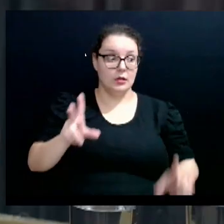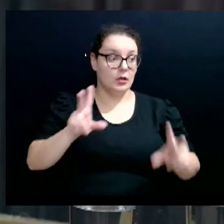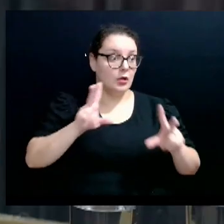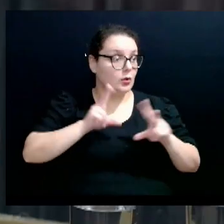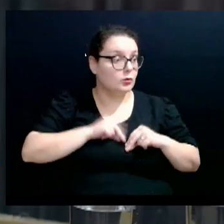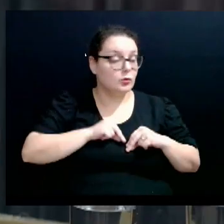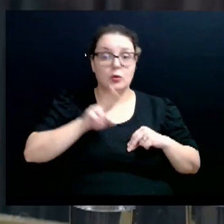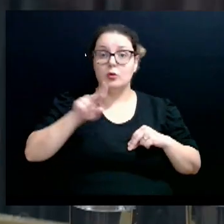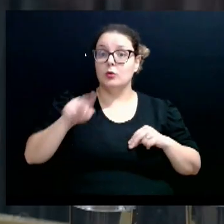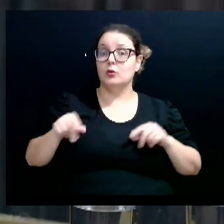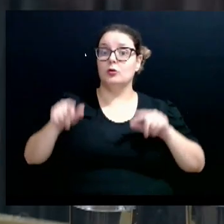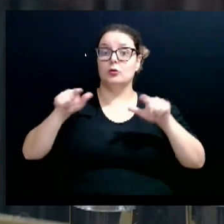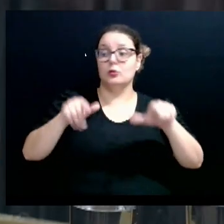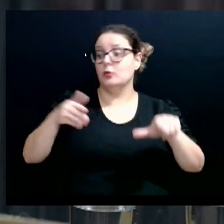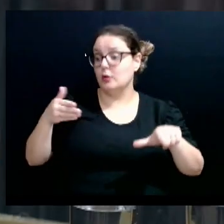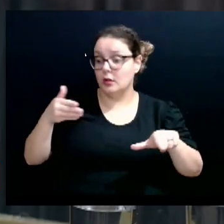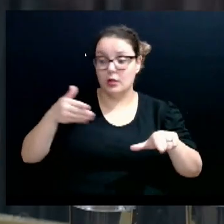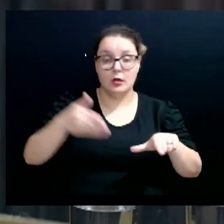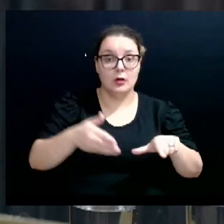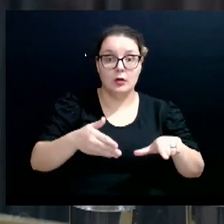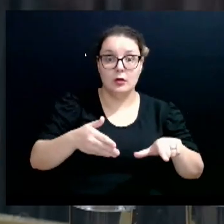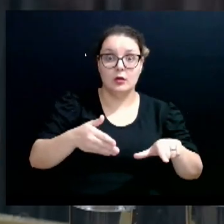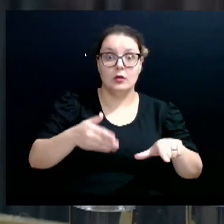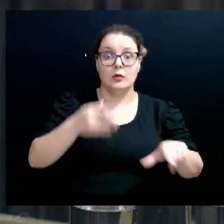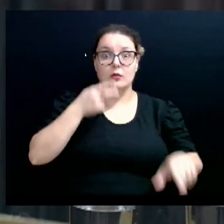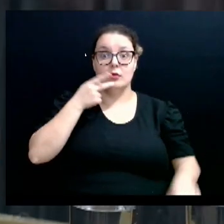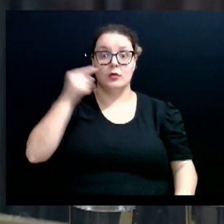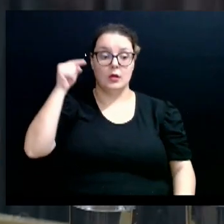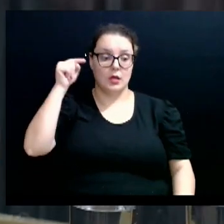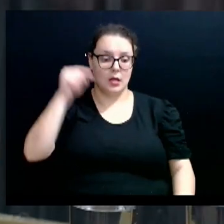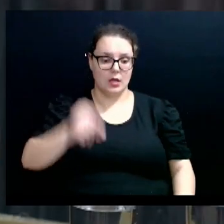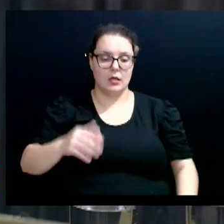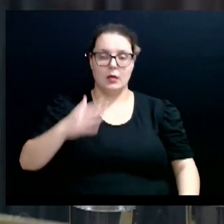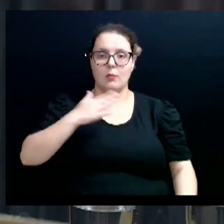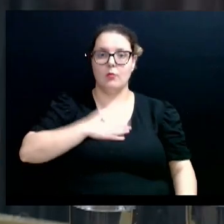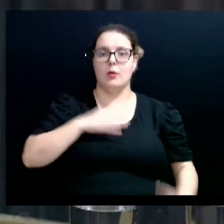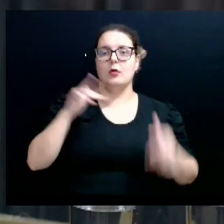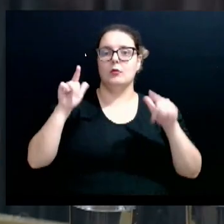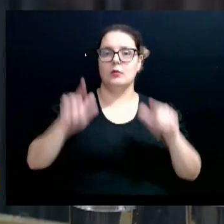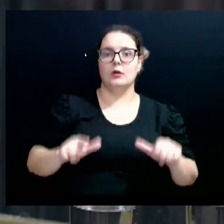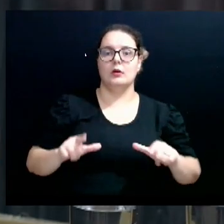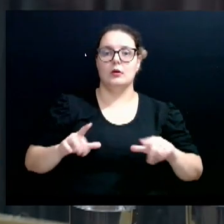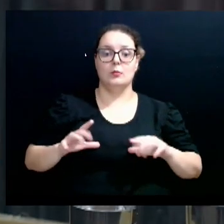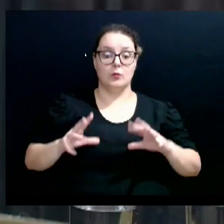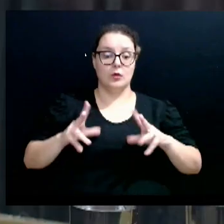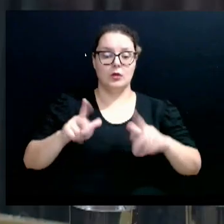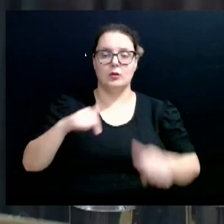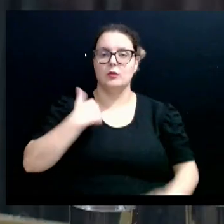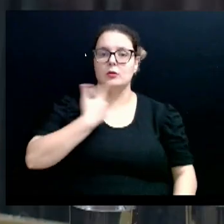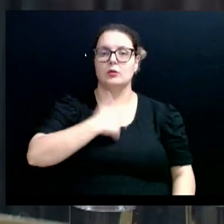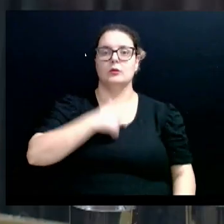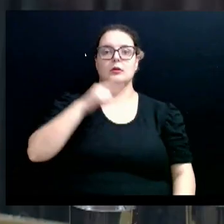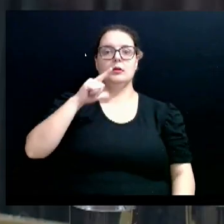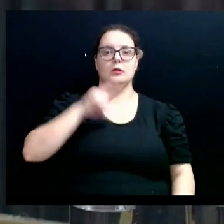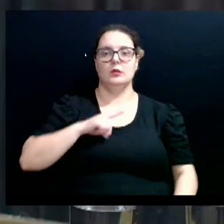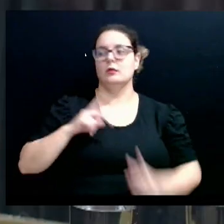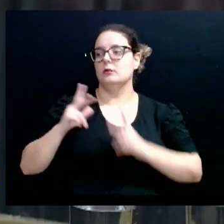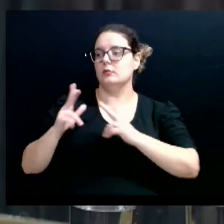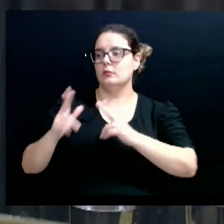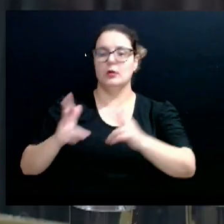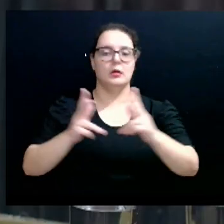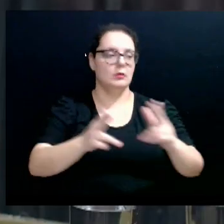lugar de falar, aqui é o meu ambiente, porque todas nós tínhamos a mesma situação. Todas